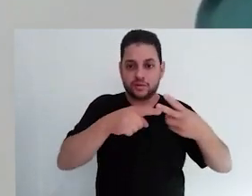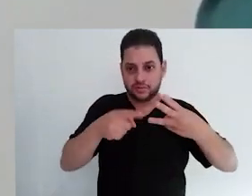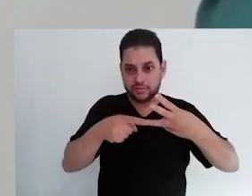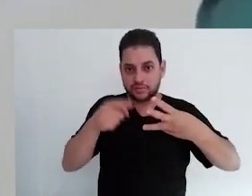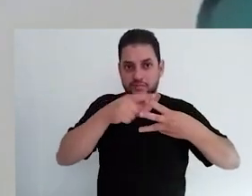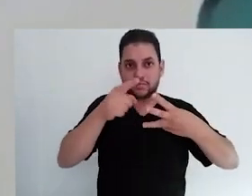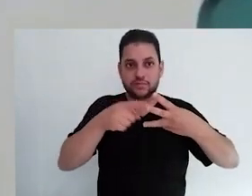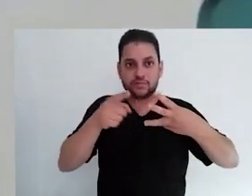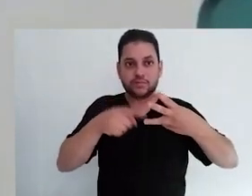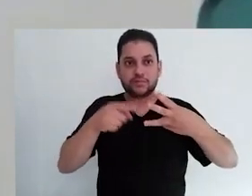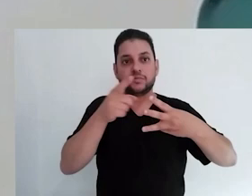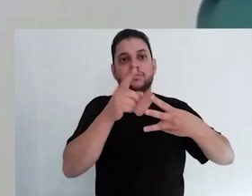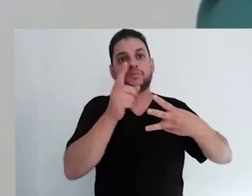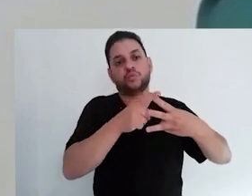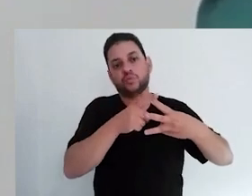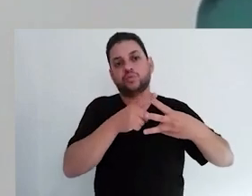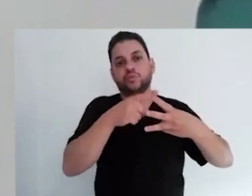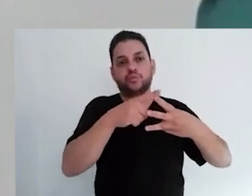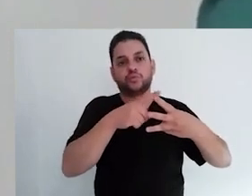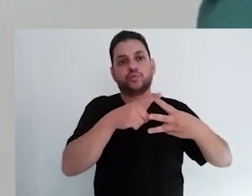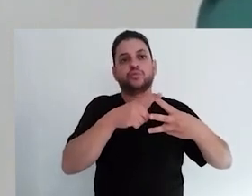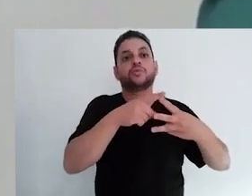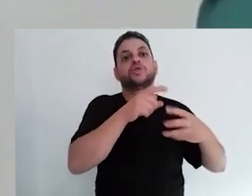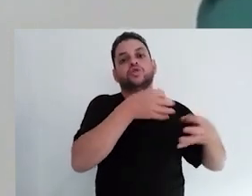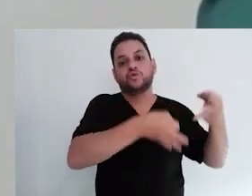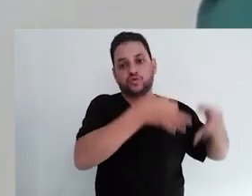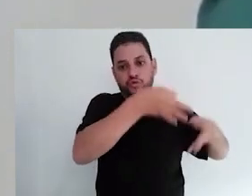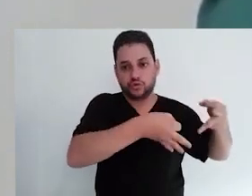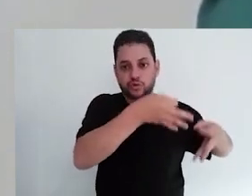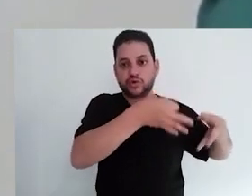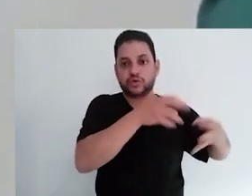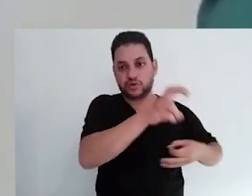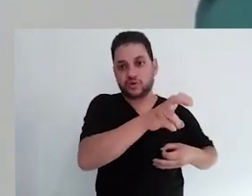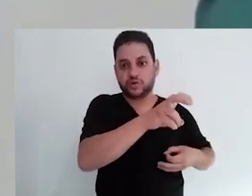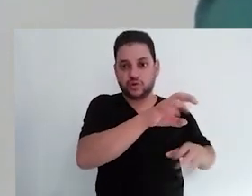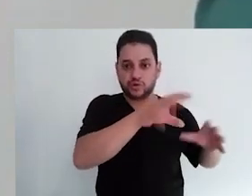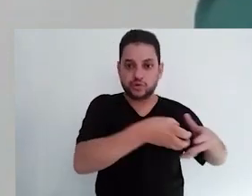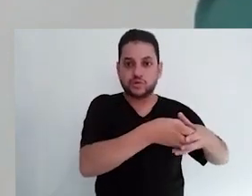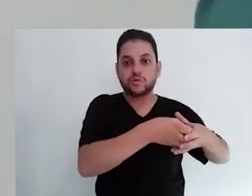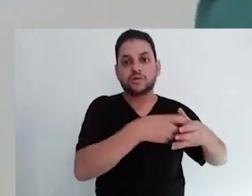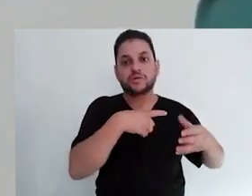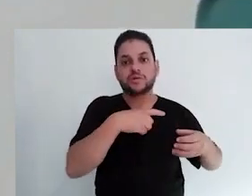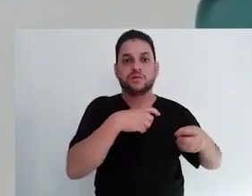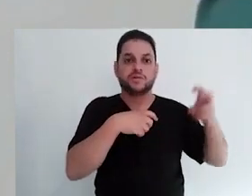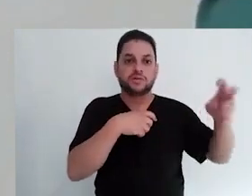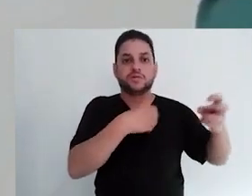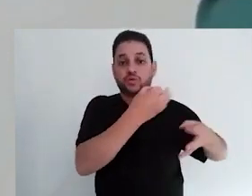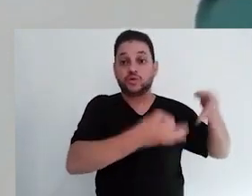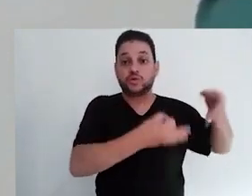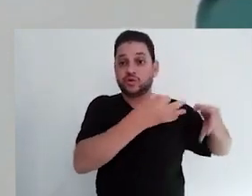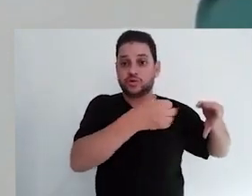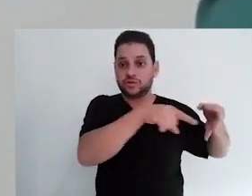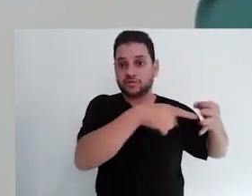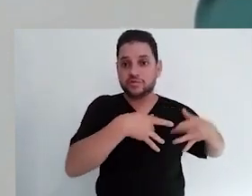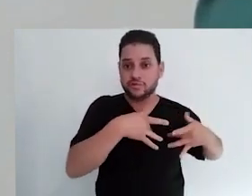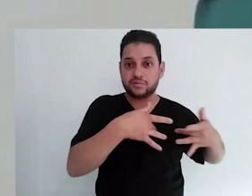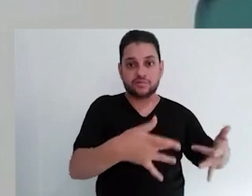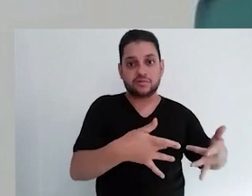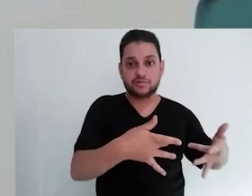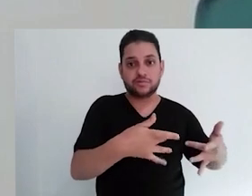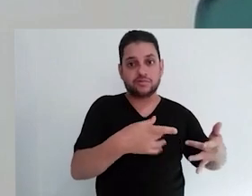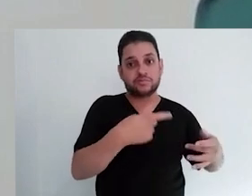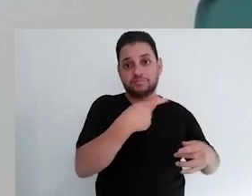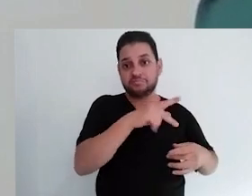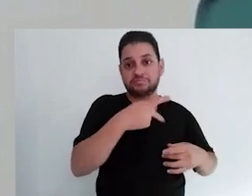núcleo de instrução, são 5 juízes, todos designados voluntariamente, sem prejuízo das suas